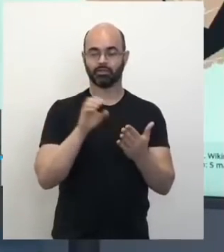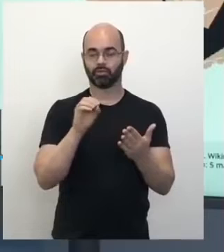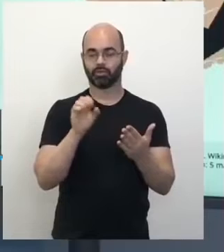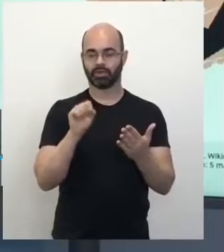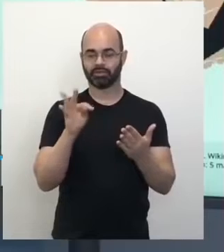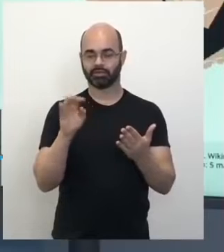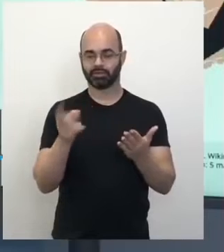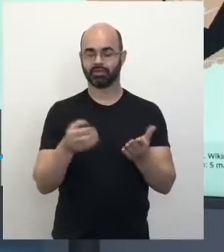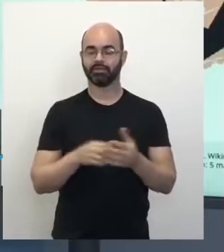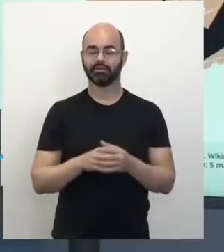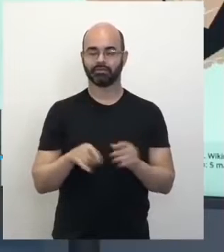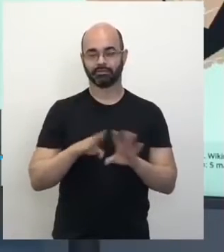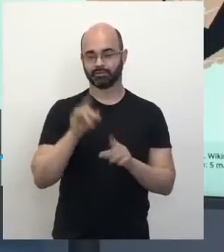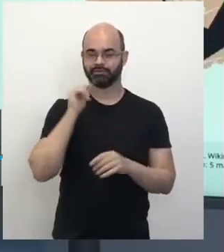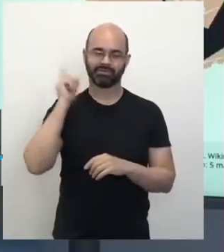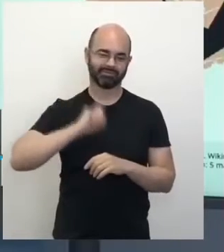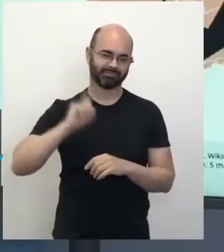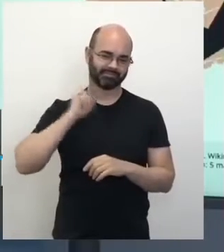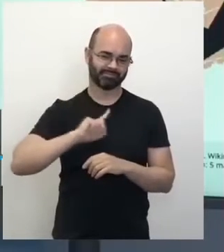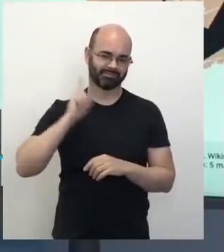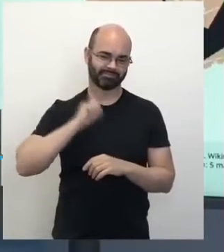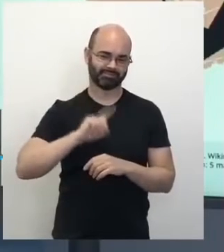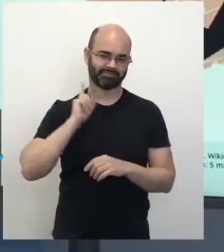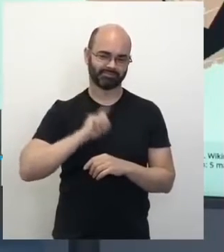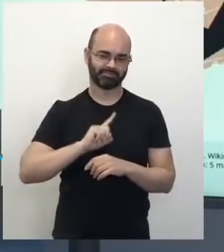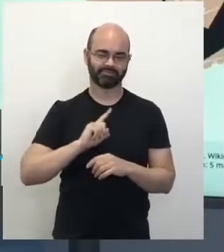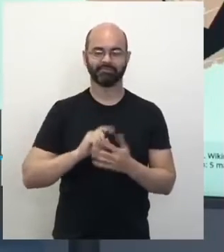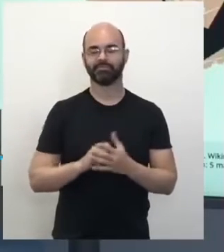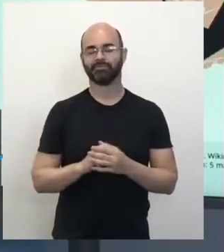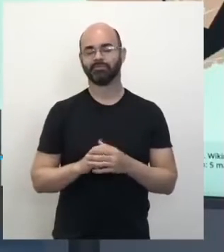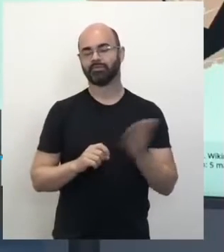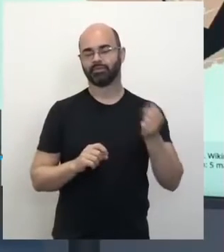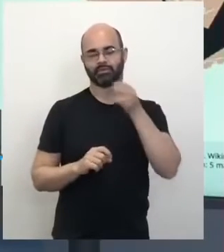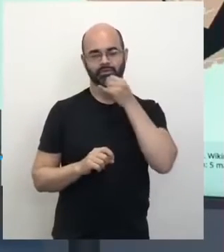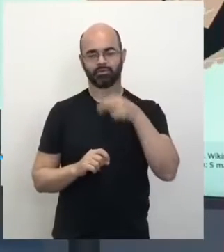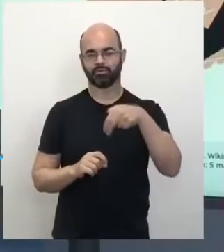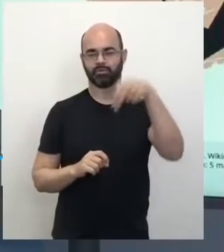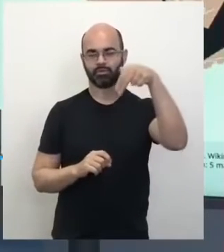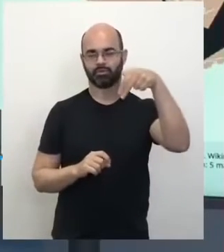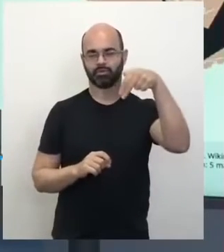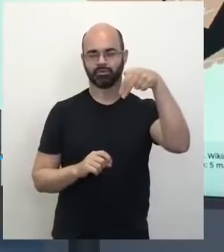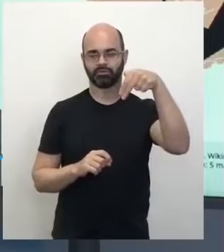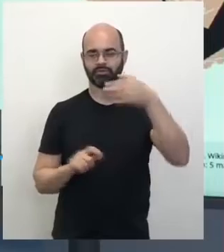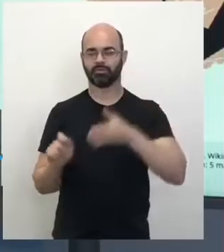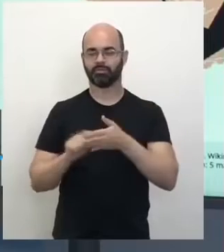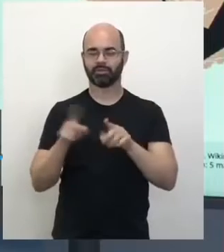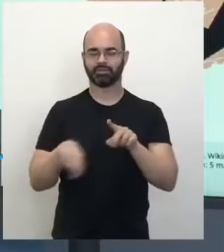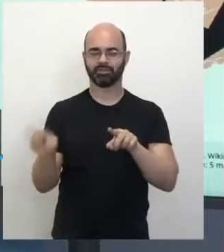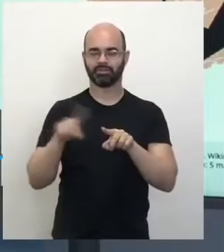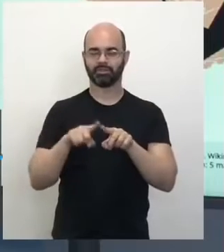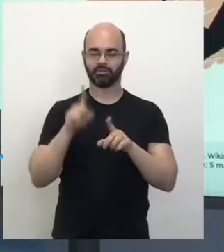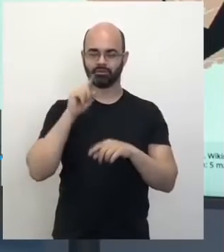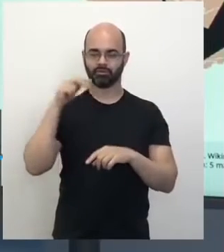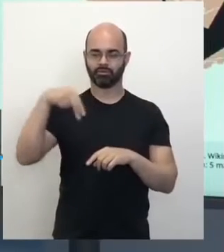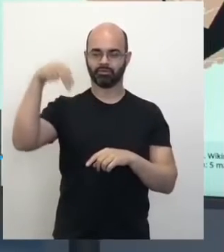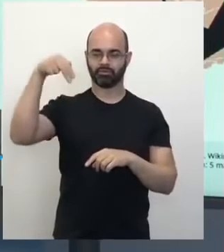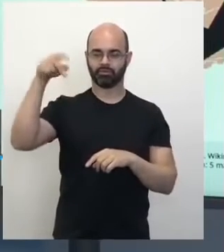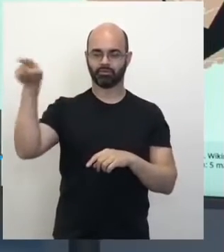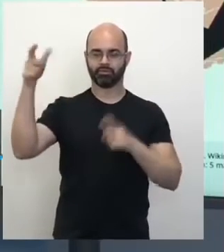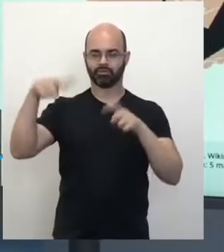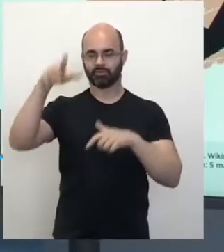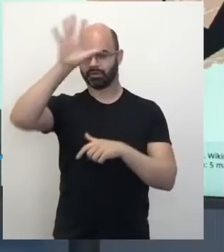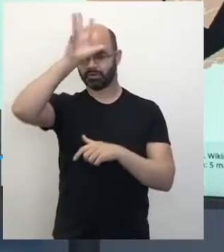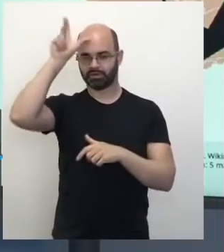né, lembrando aí das Minas Gerais também, a região norte com o ciclo da borracha, a região norte com a Zona Franca de